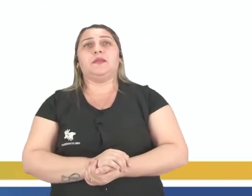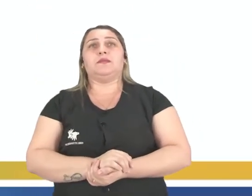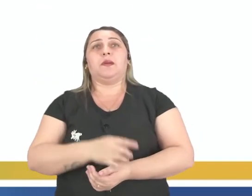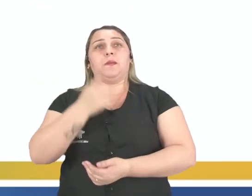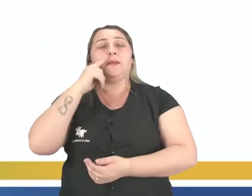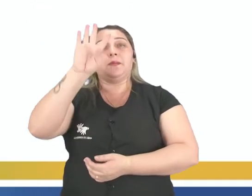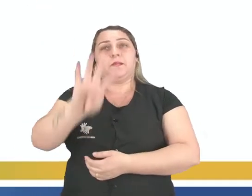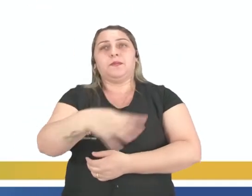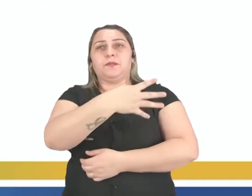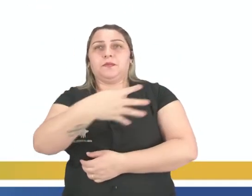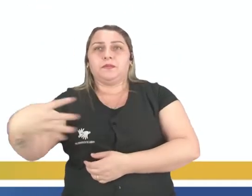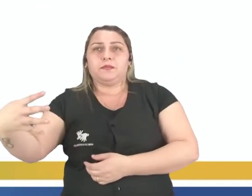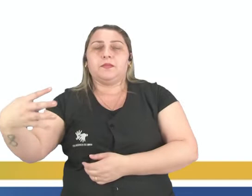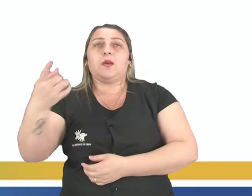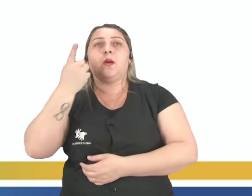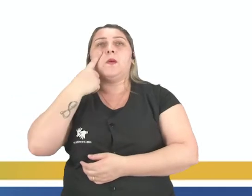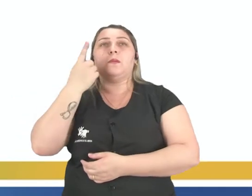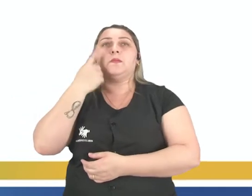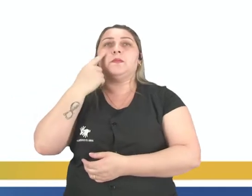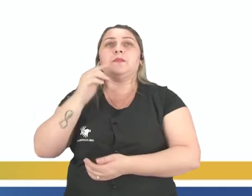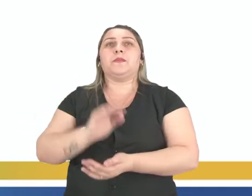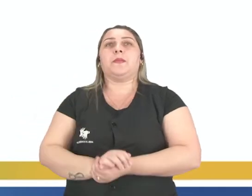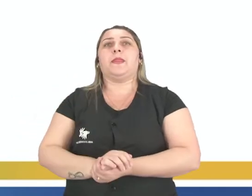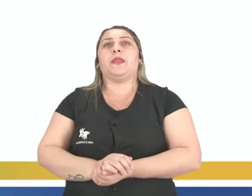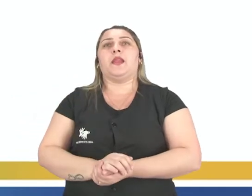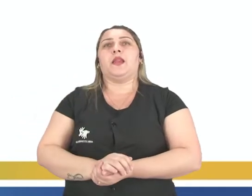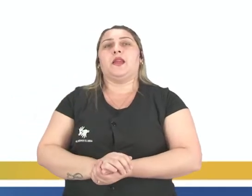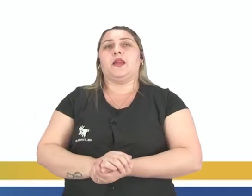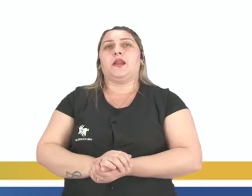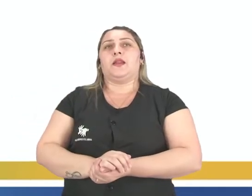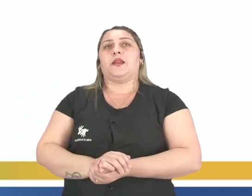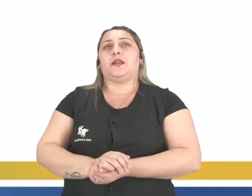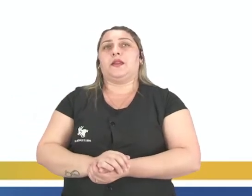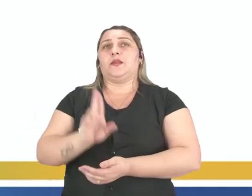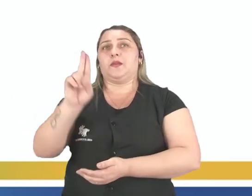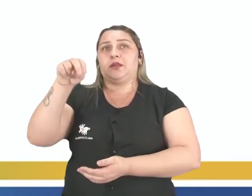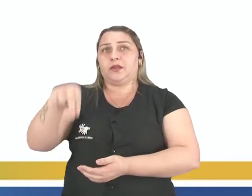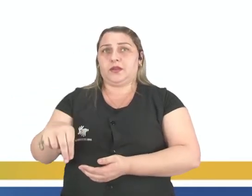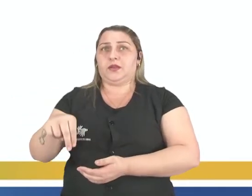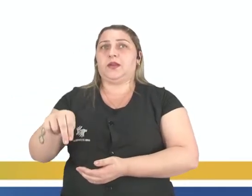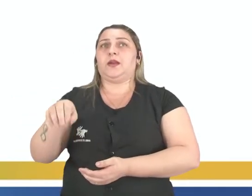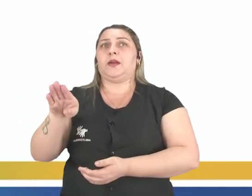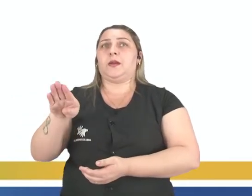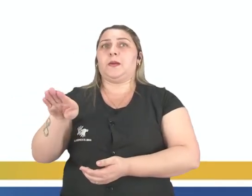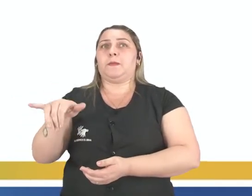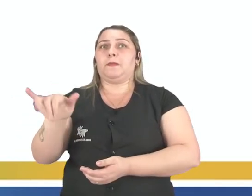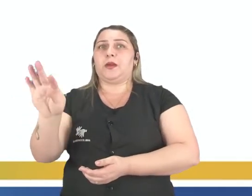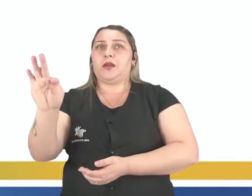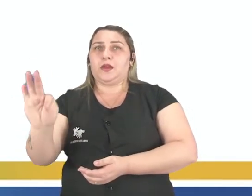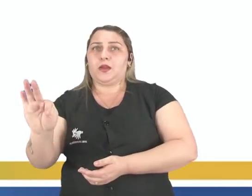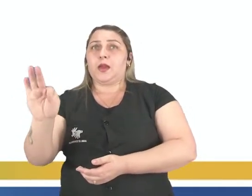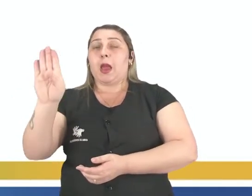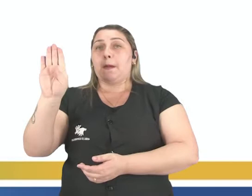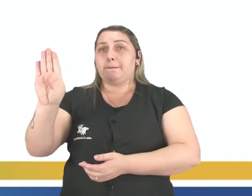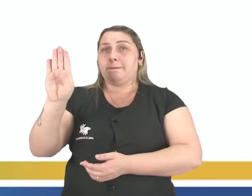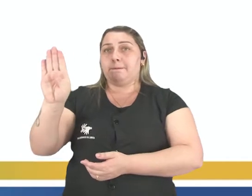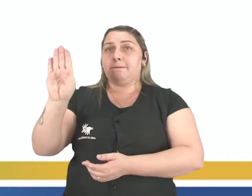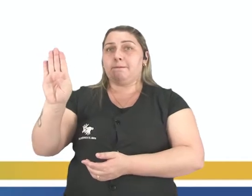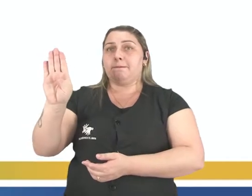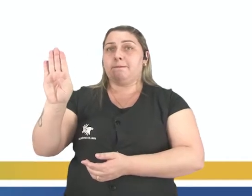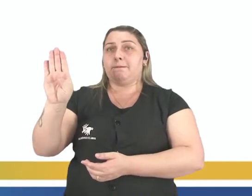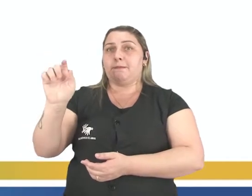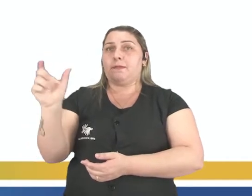Então vamos lá, observe aí, nossa tabelinha, unidade de medida, byte, o símbolozinho vai ser o B maiúsculo,